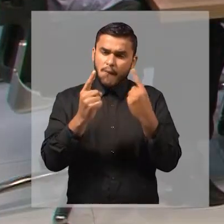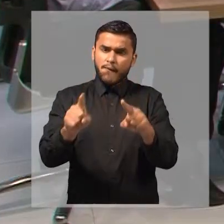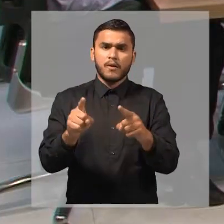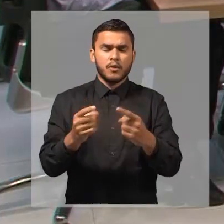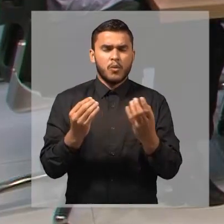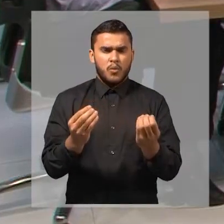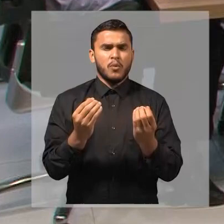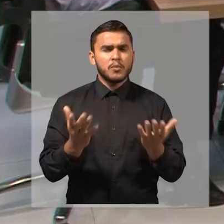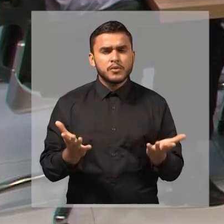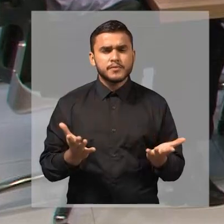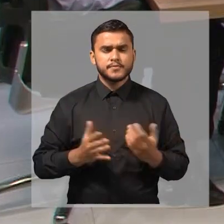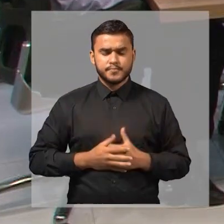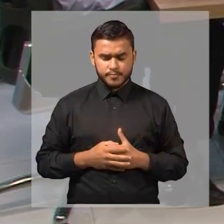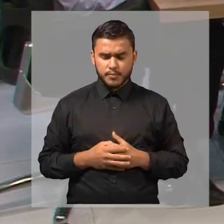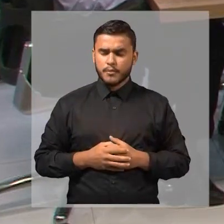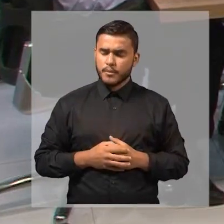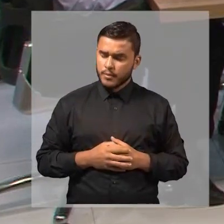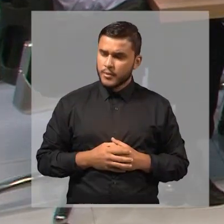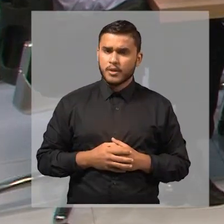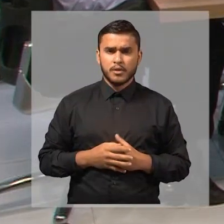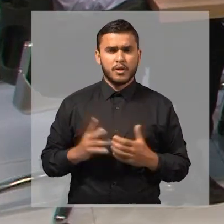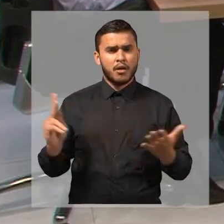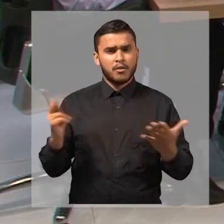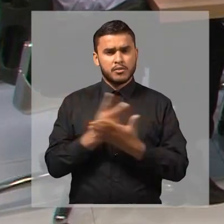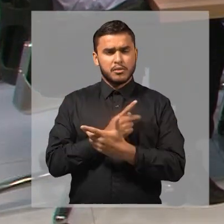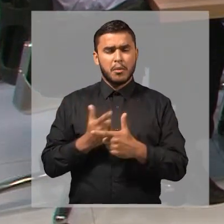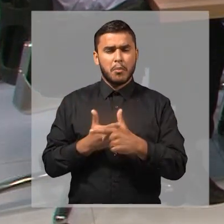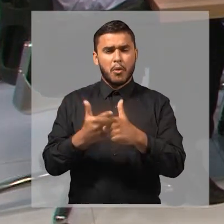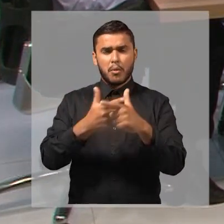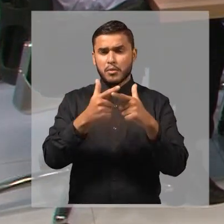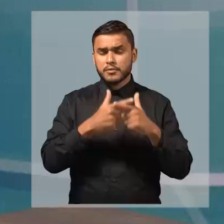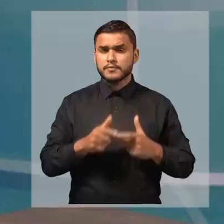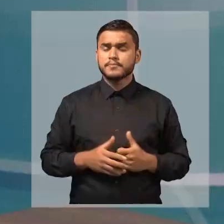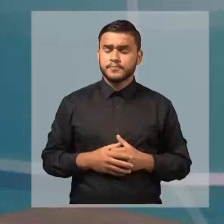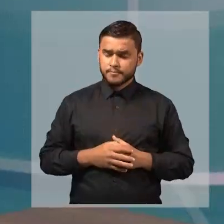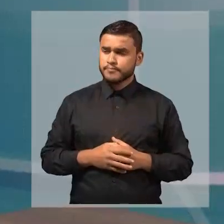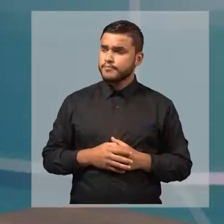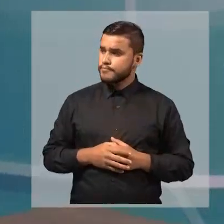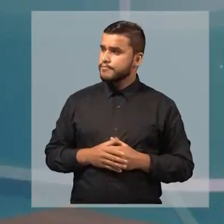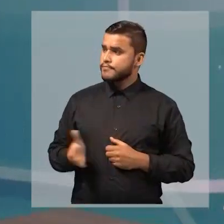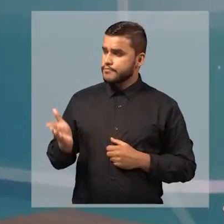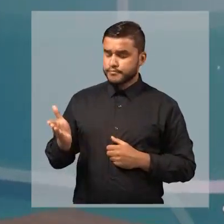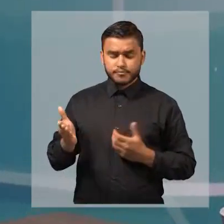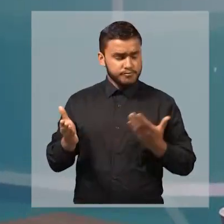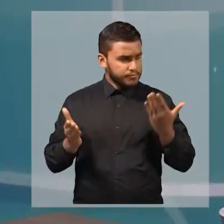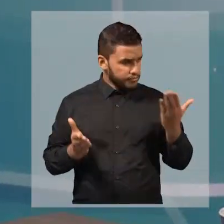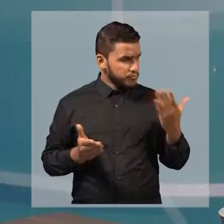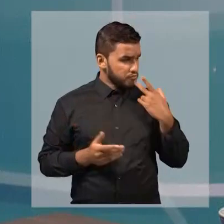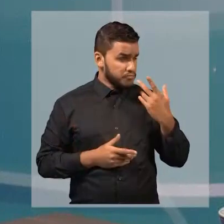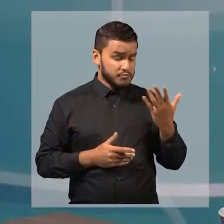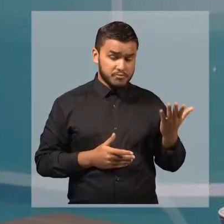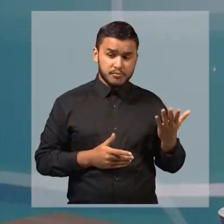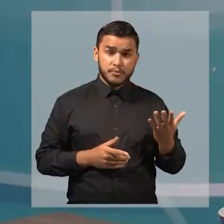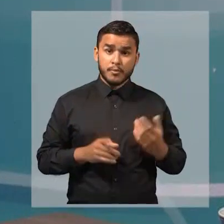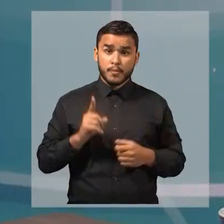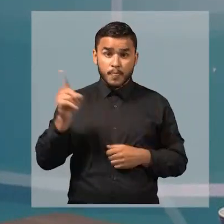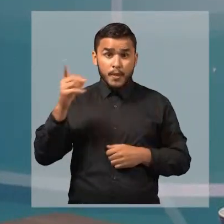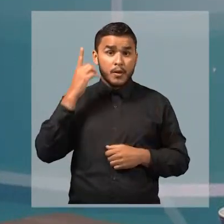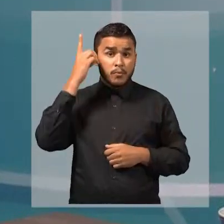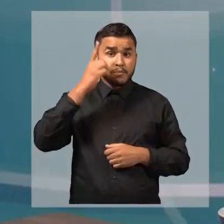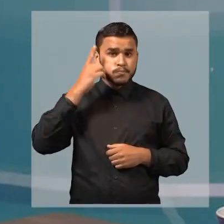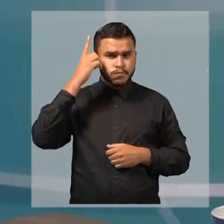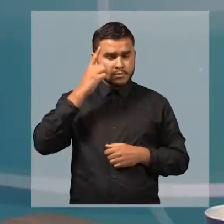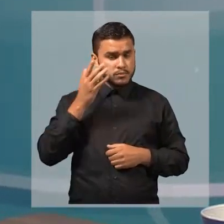exemplo. Perfeito. Então, você pega em todos os aspectos. Professor Moreira, professor Clésio, que esse rapaz passou num